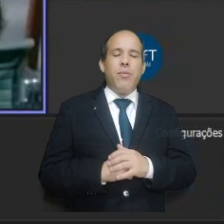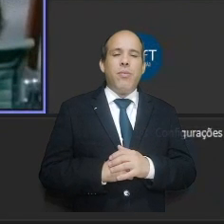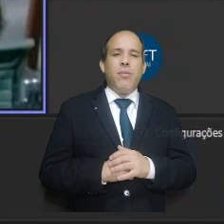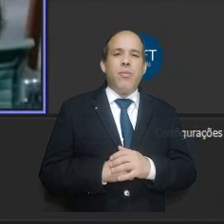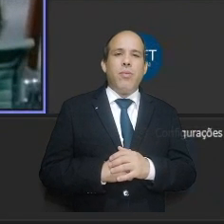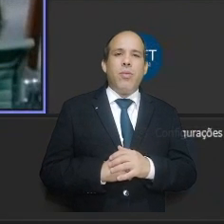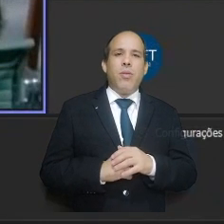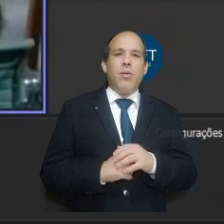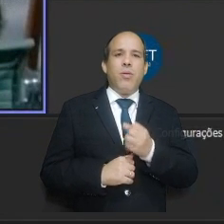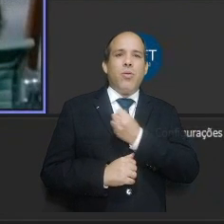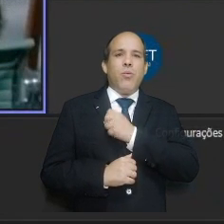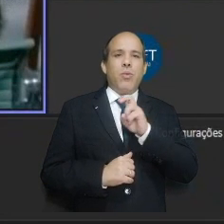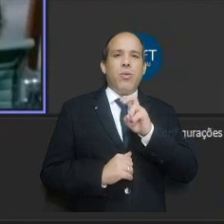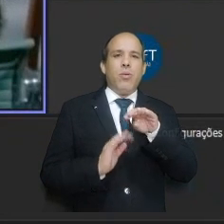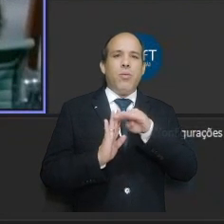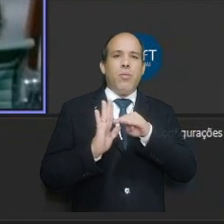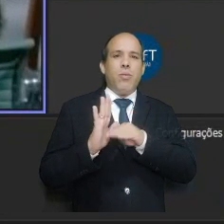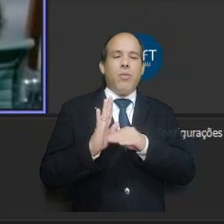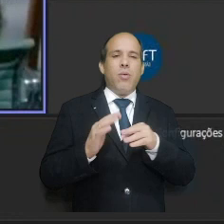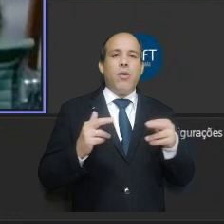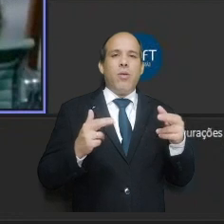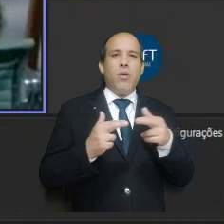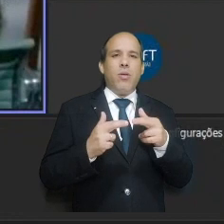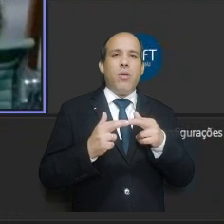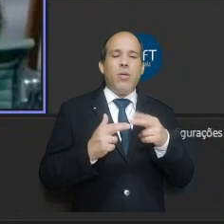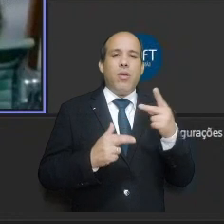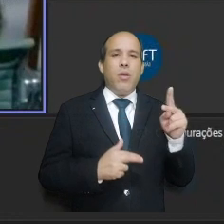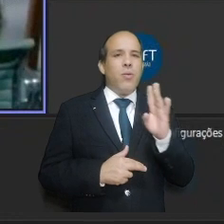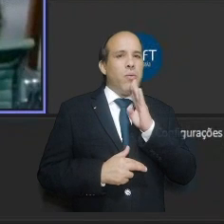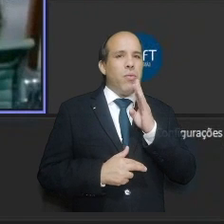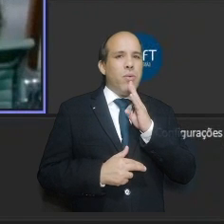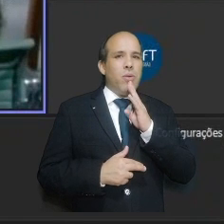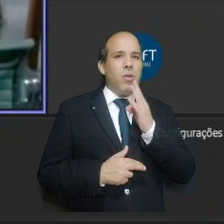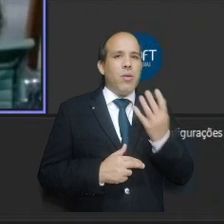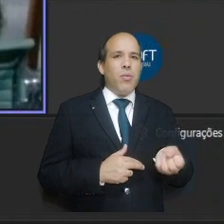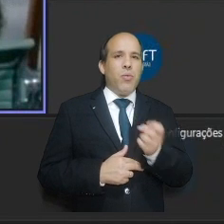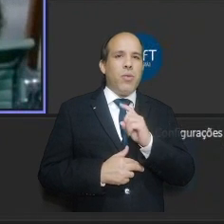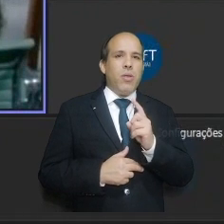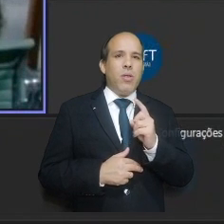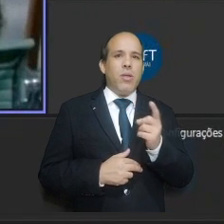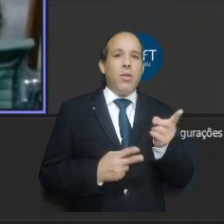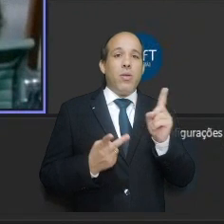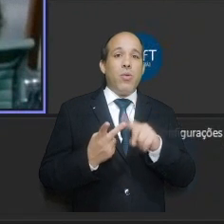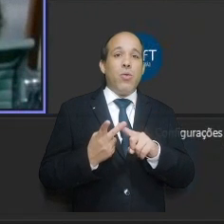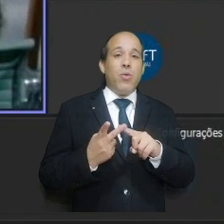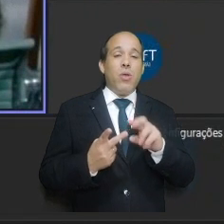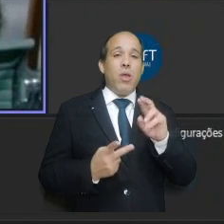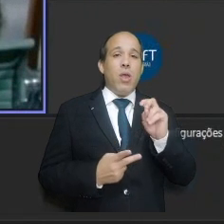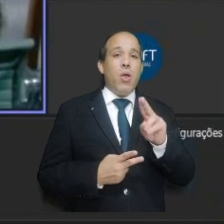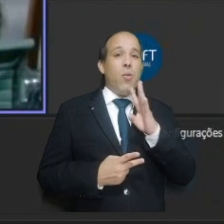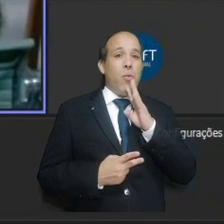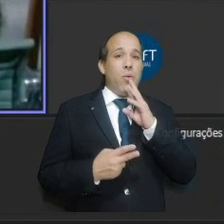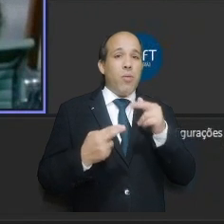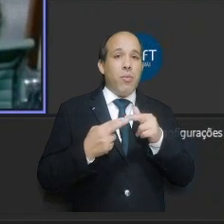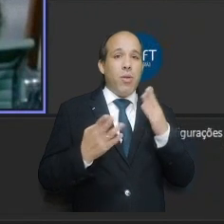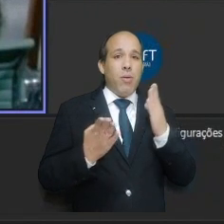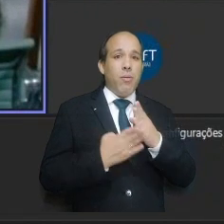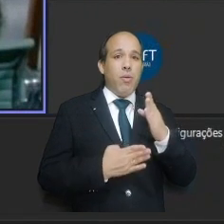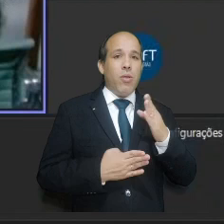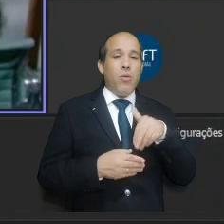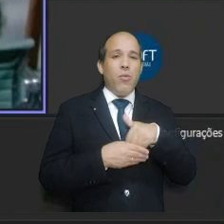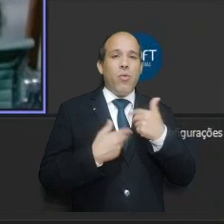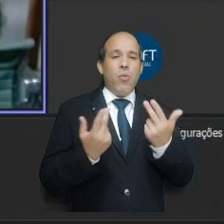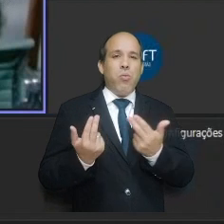Agradeço. Proclamo, então, doutor Rafael, o resultado, processo número 5 da pauta, apelação do primeiro réu conhecida e não provida, apelação do segundo